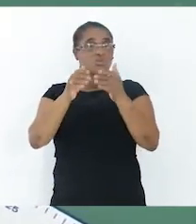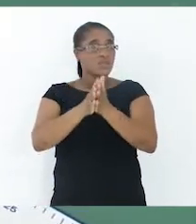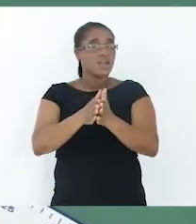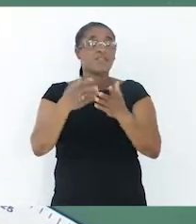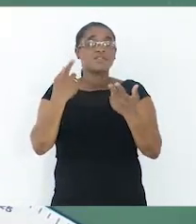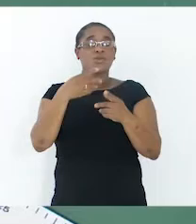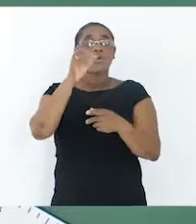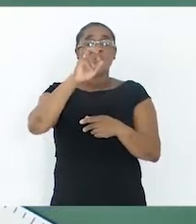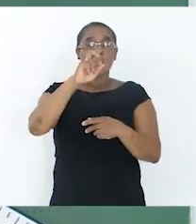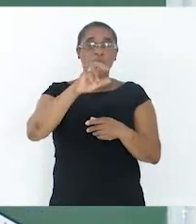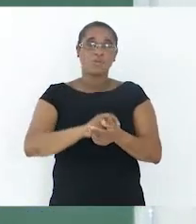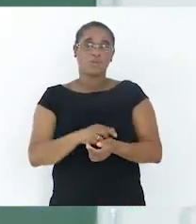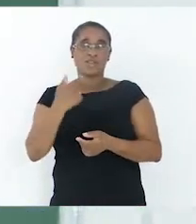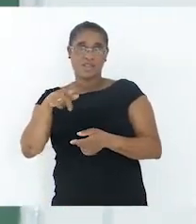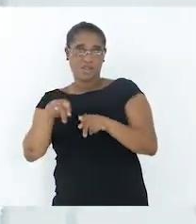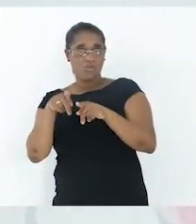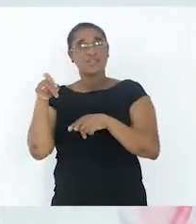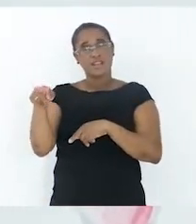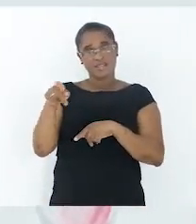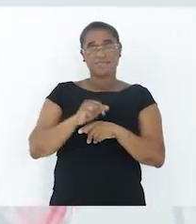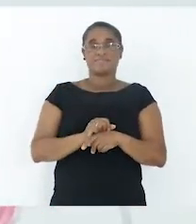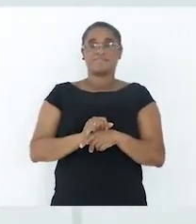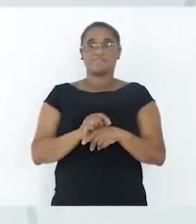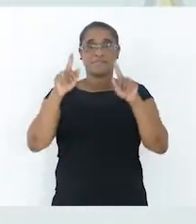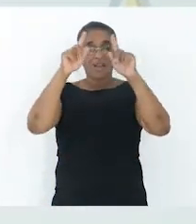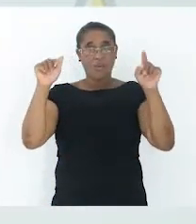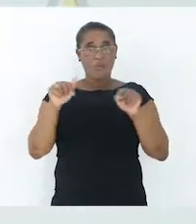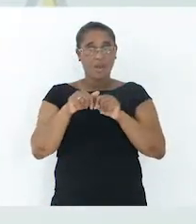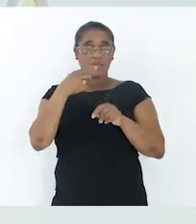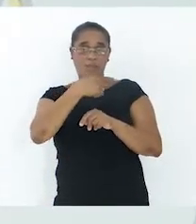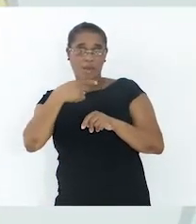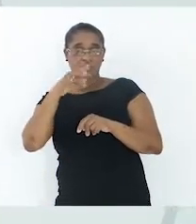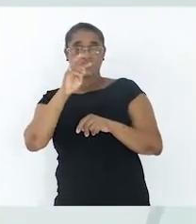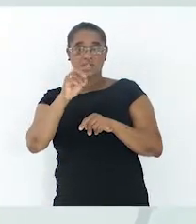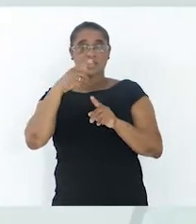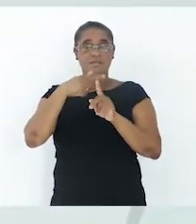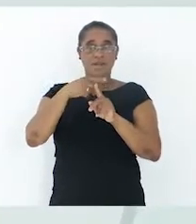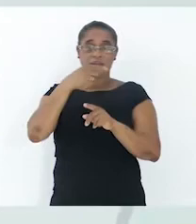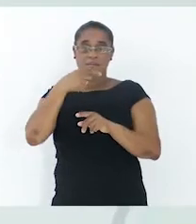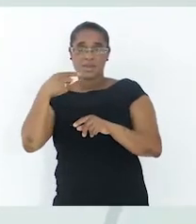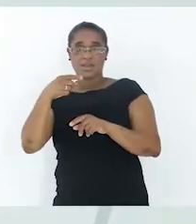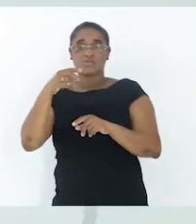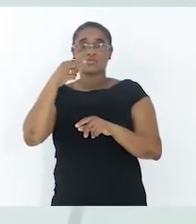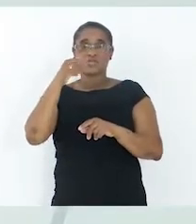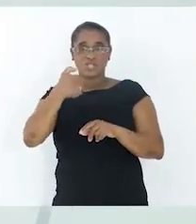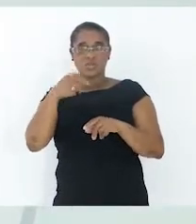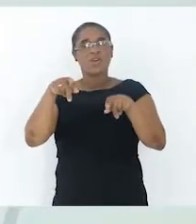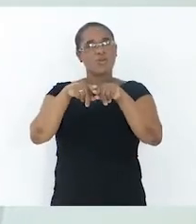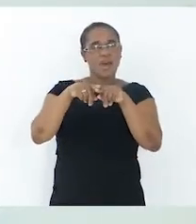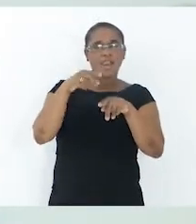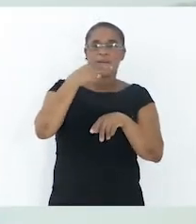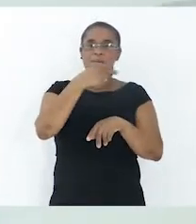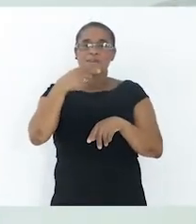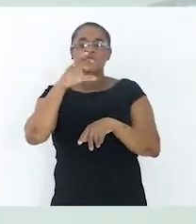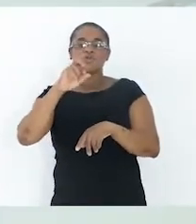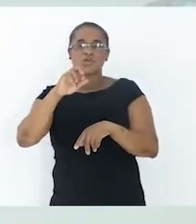8. É o que nós temos aqui. Então, menos 3 mais menos 5 é igual a menos 8. No